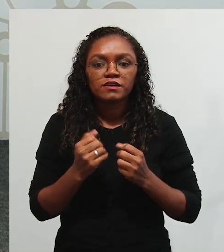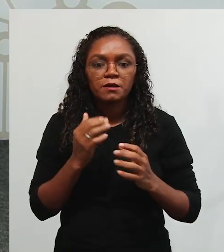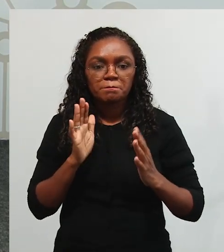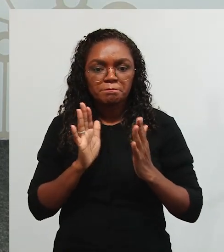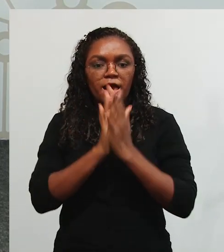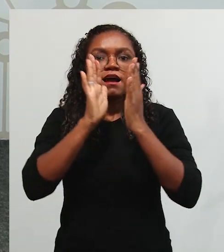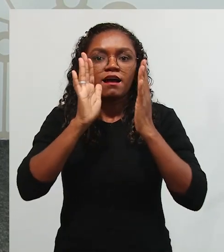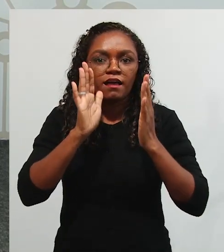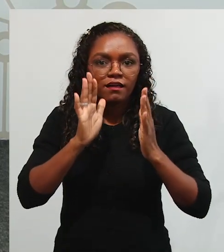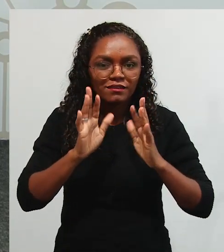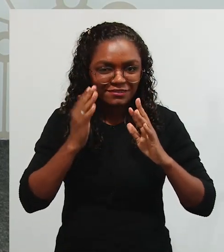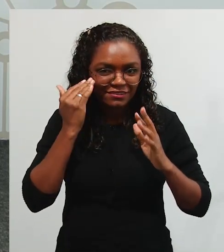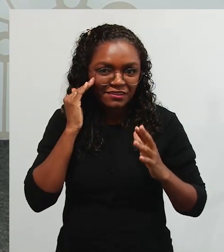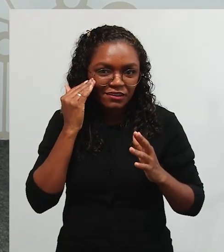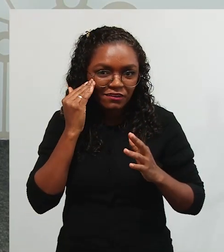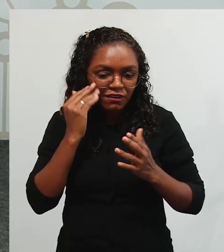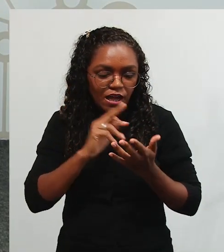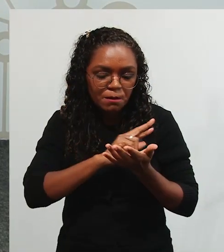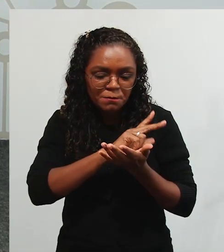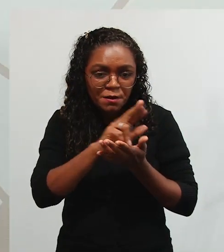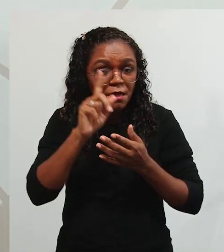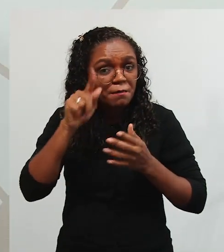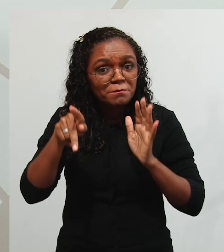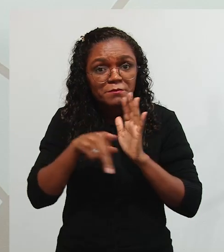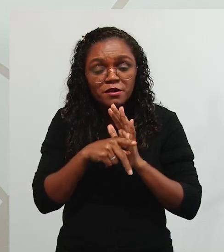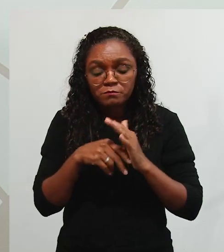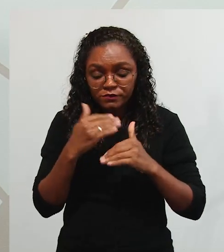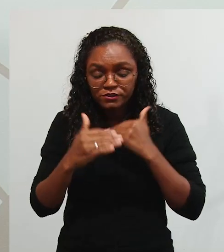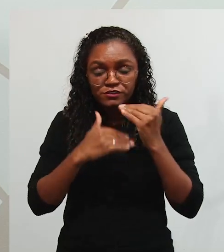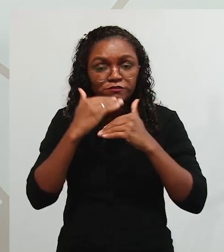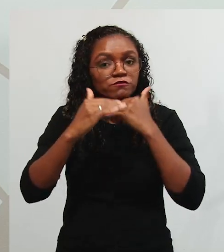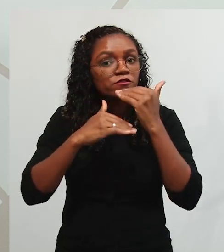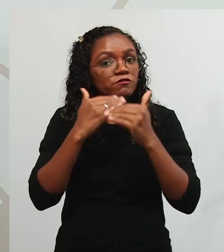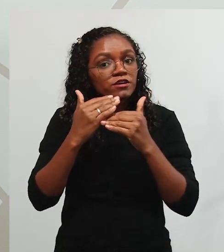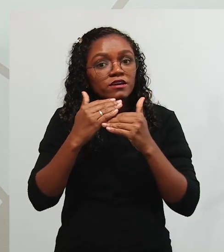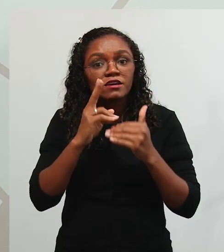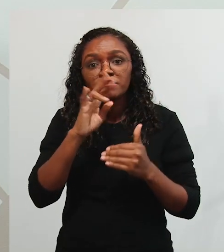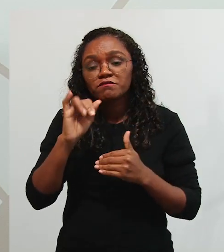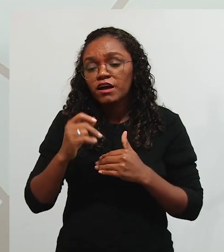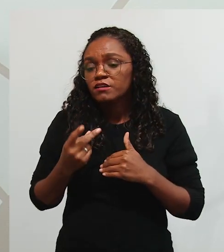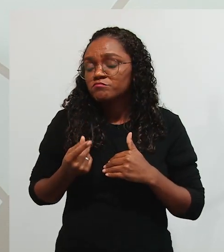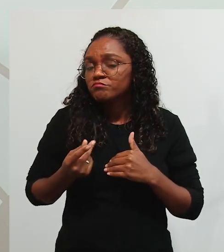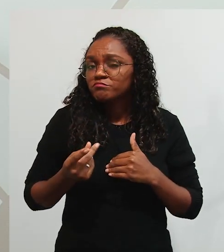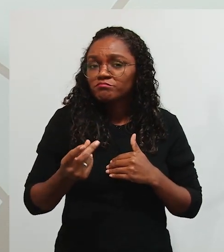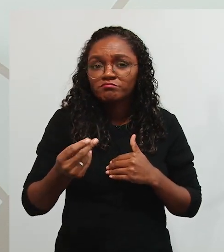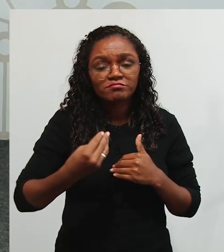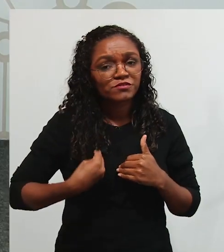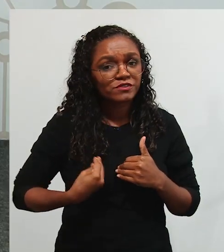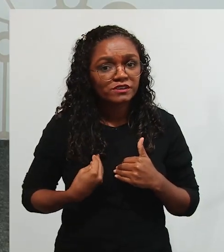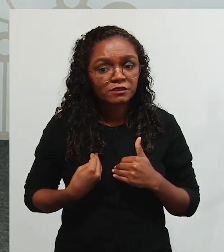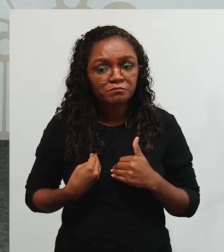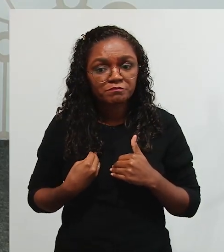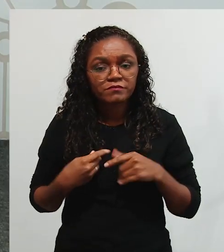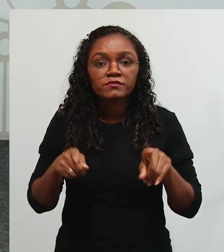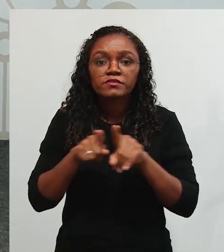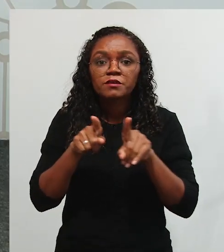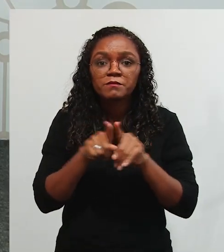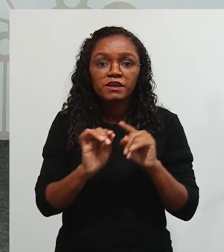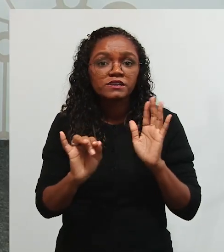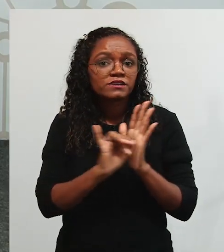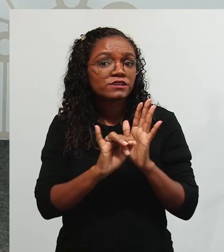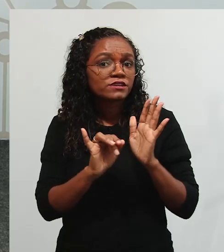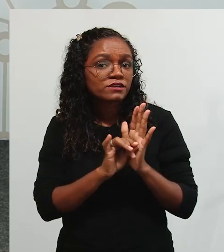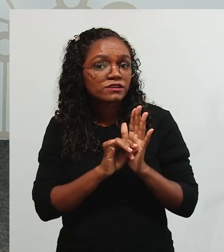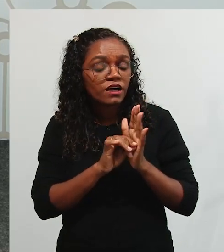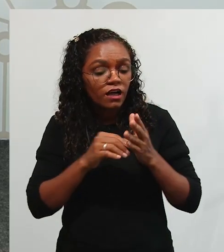Exatamente, tudo coisas que ela vai desenvolver e que vão ser úteis para o resto da vida dela. Até para compreender a própria identidade, né?